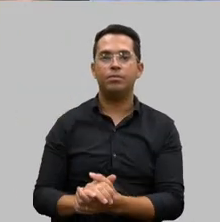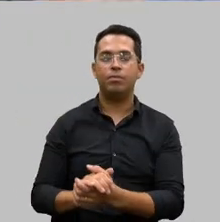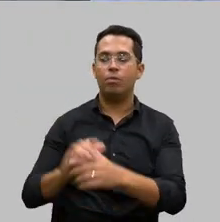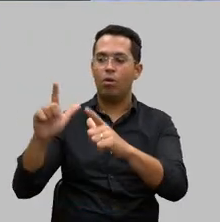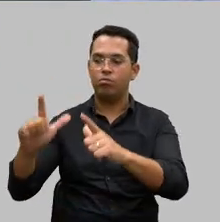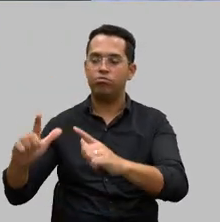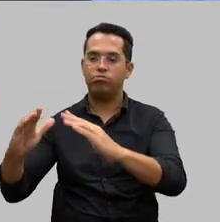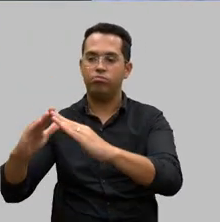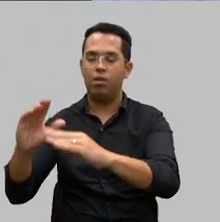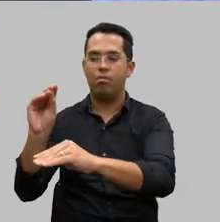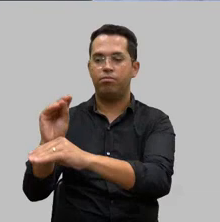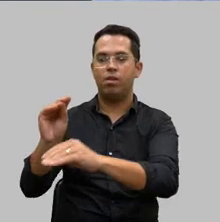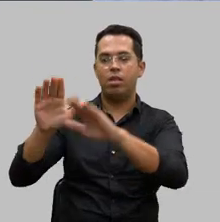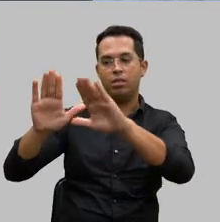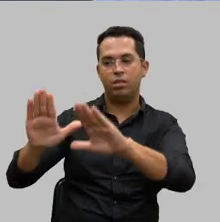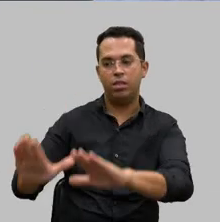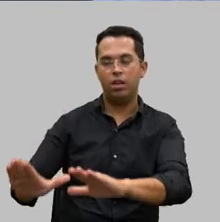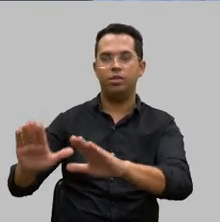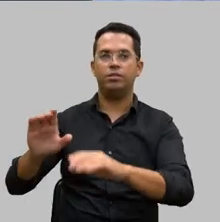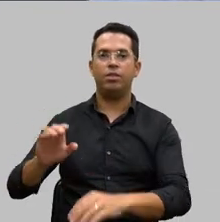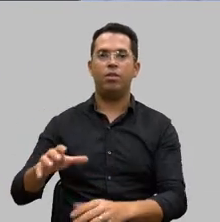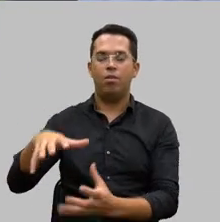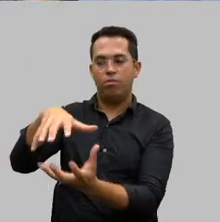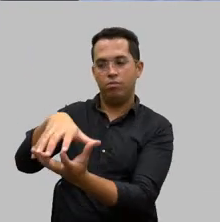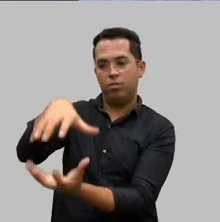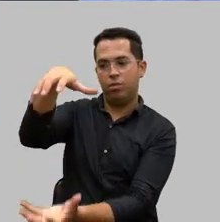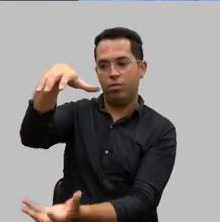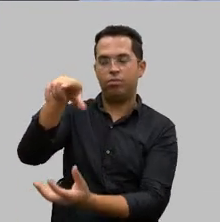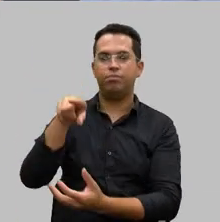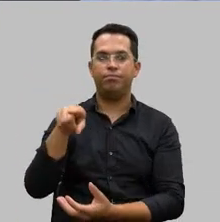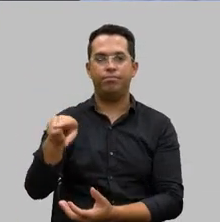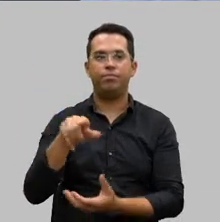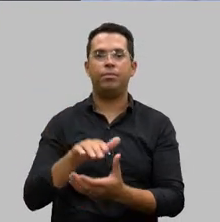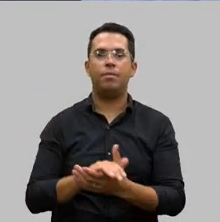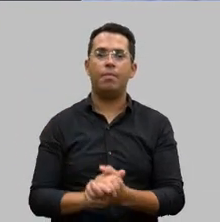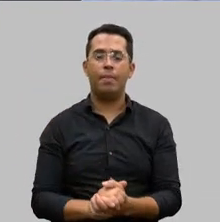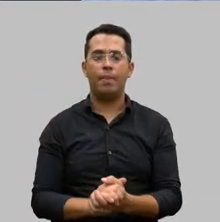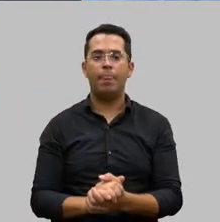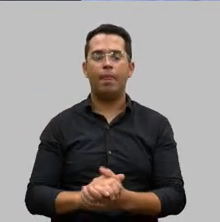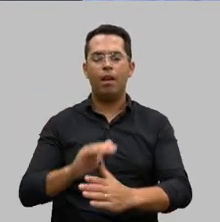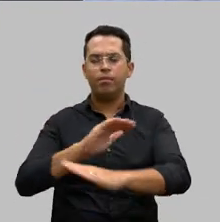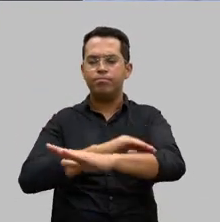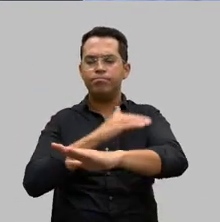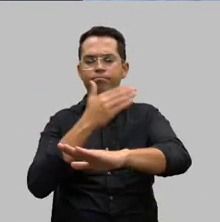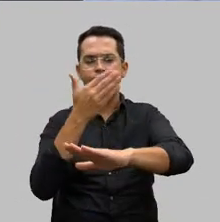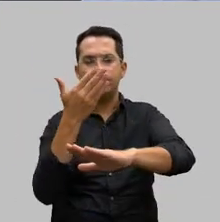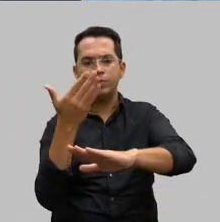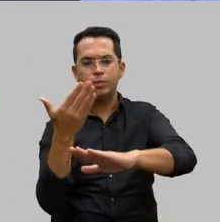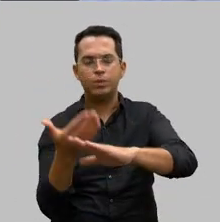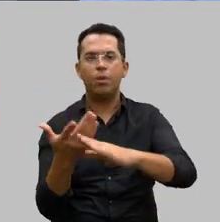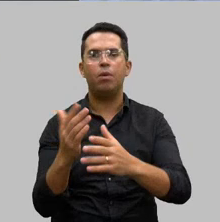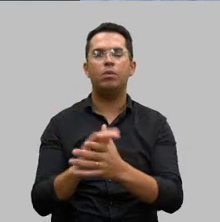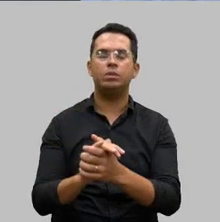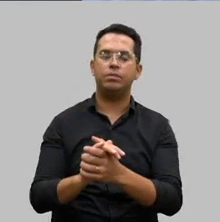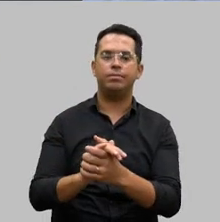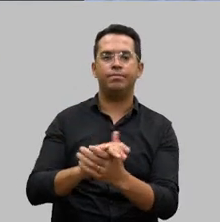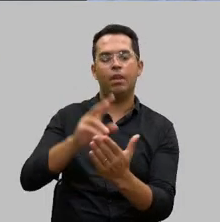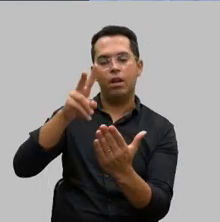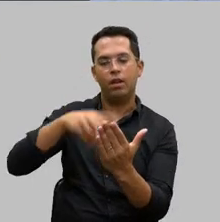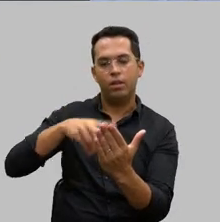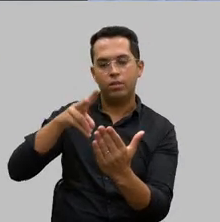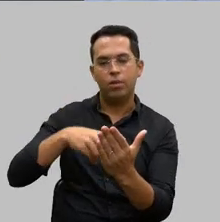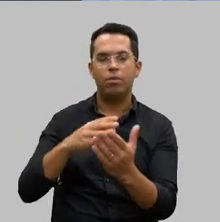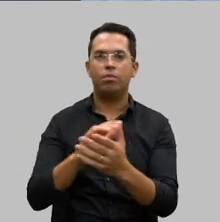convivência eh recreativa e até de ocupação né com as rodas de leitura com artesanato